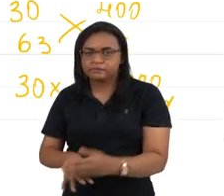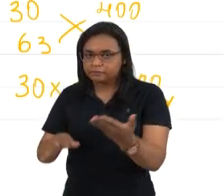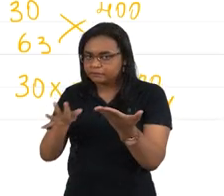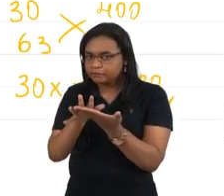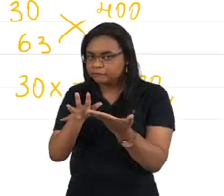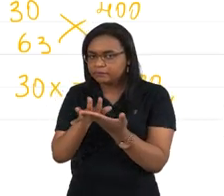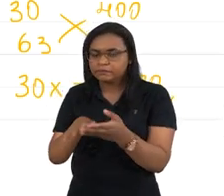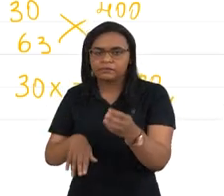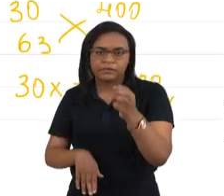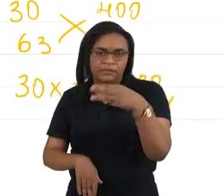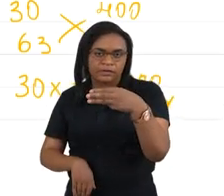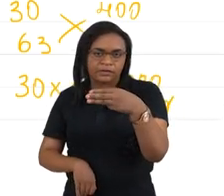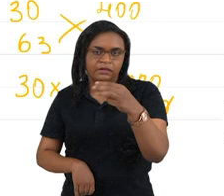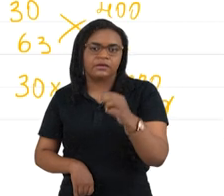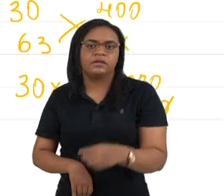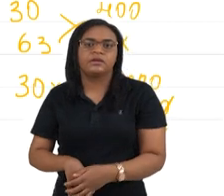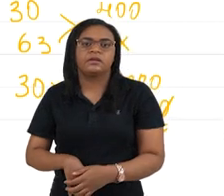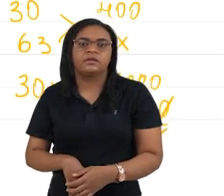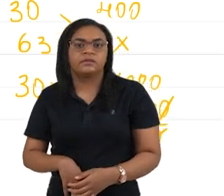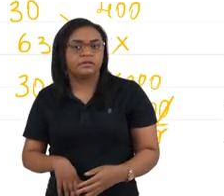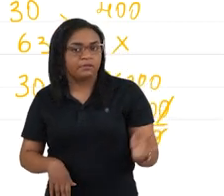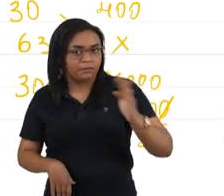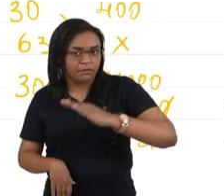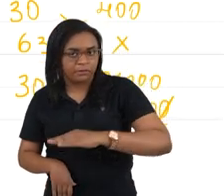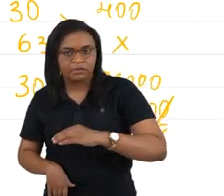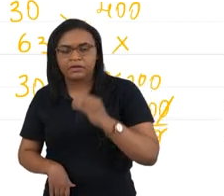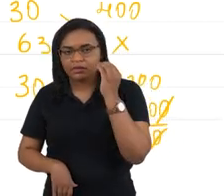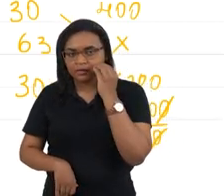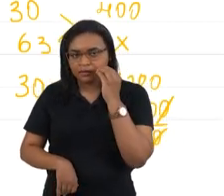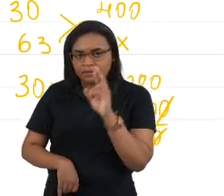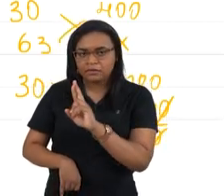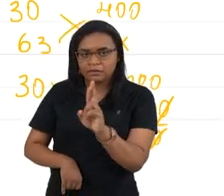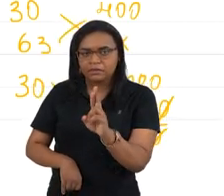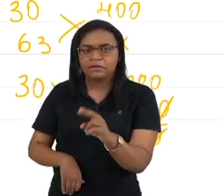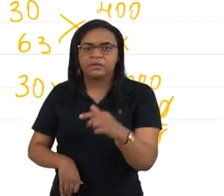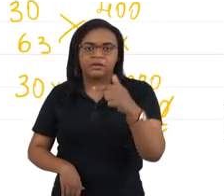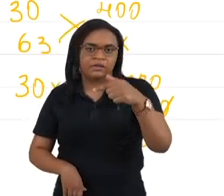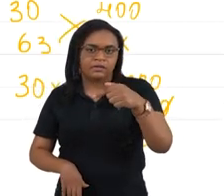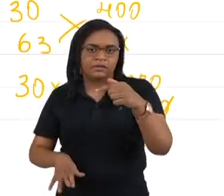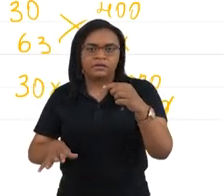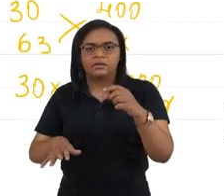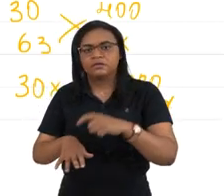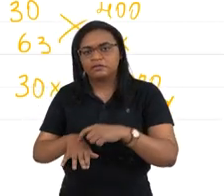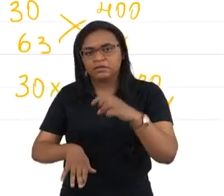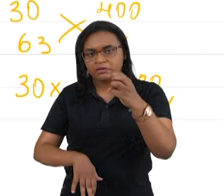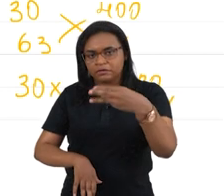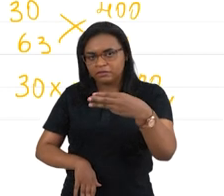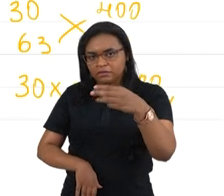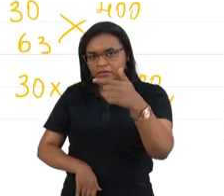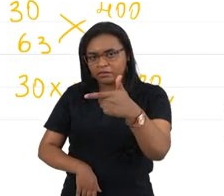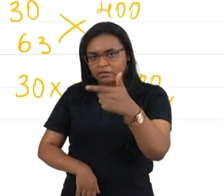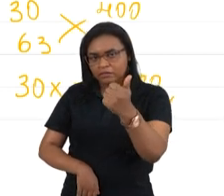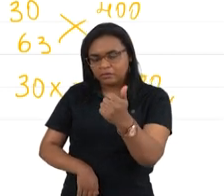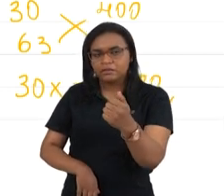dividido por 3. Então, pessoal, vamos lá. Aqui vai dar 7, porque 7 vezes 3 dá 21.